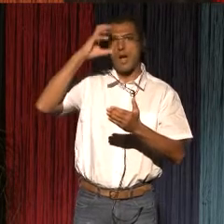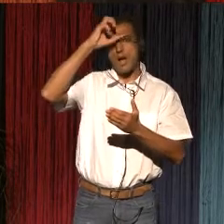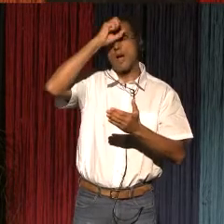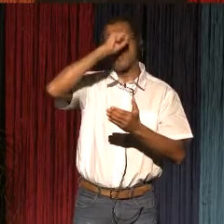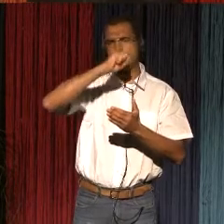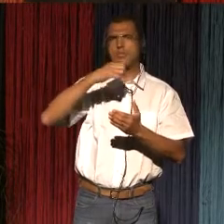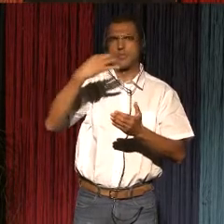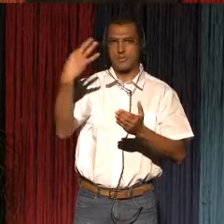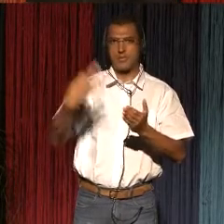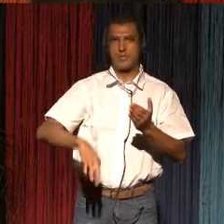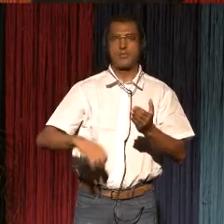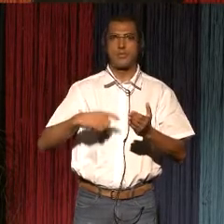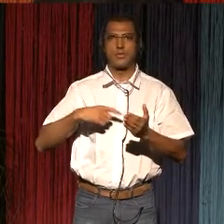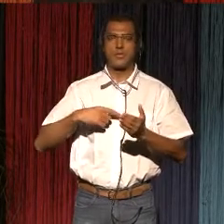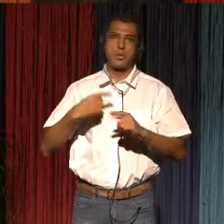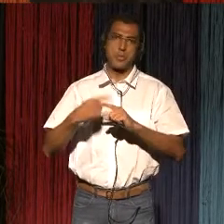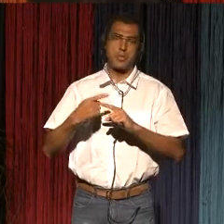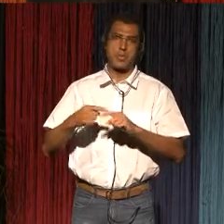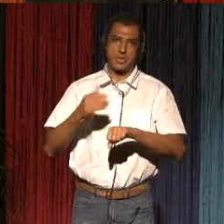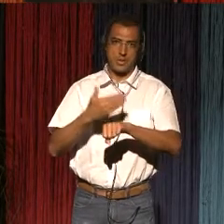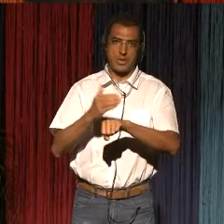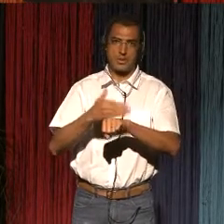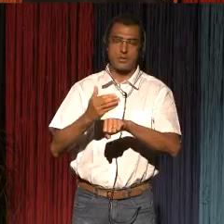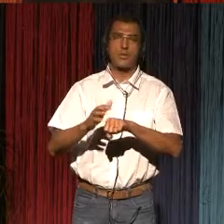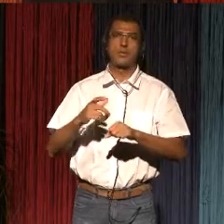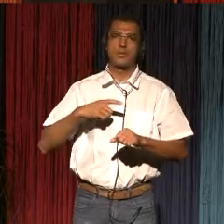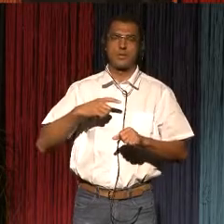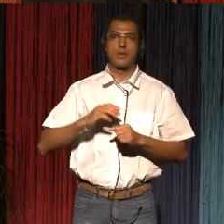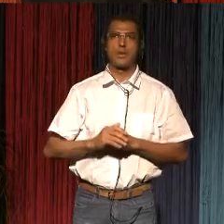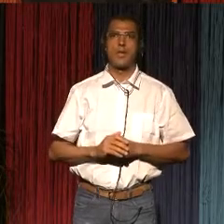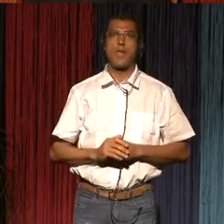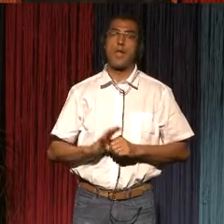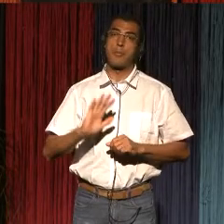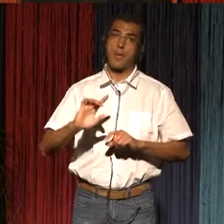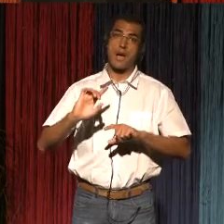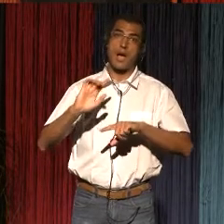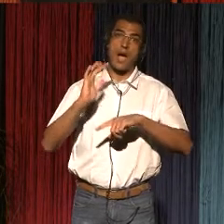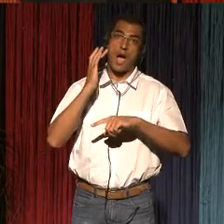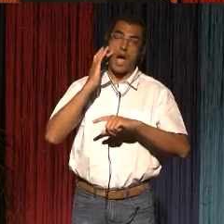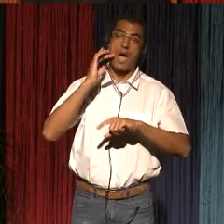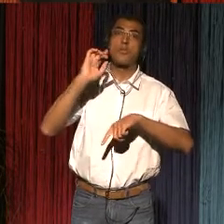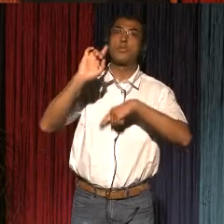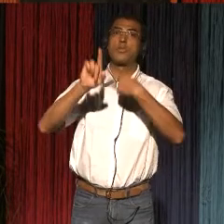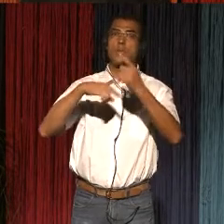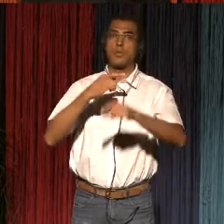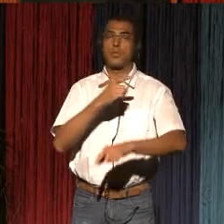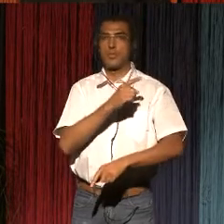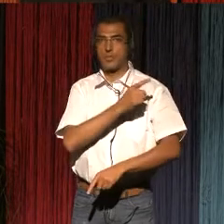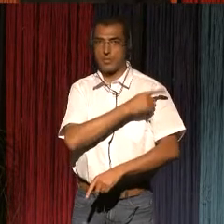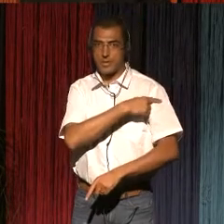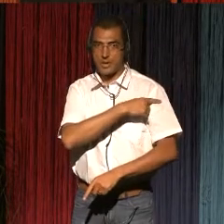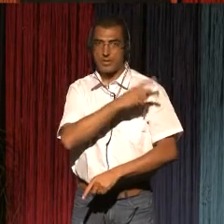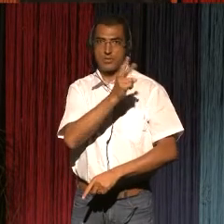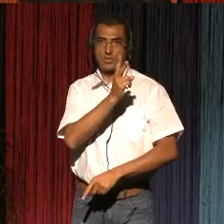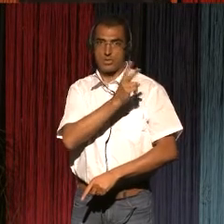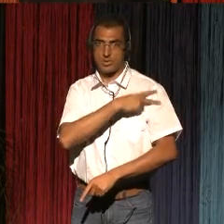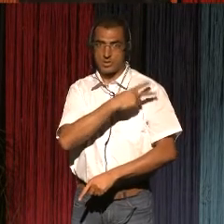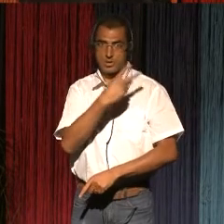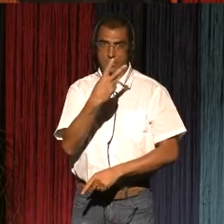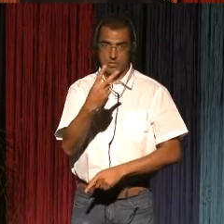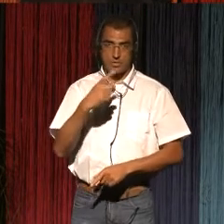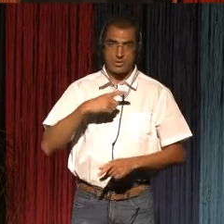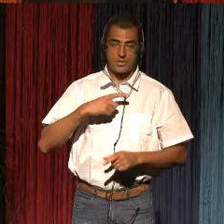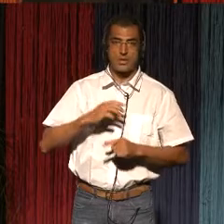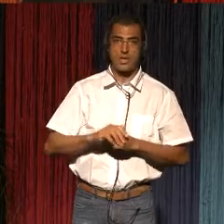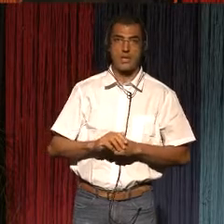melhor do que a outra criança que não aprendeu isso. Mas a minha previsão é que no final do segundo ano, aquelas crianças que tiveram